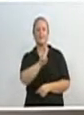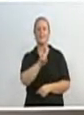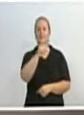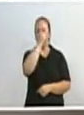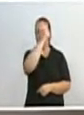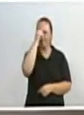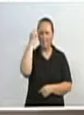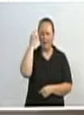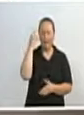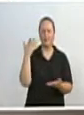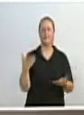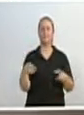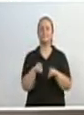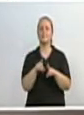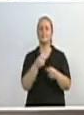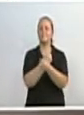mas